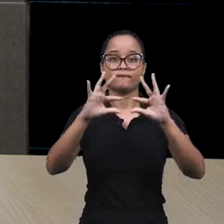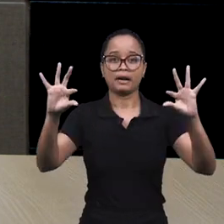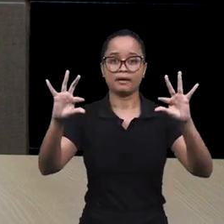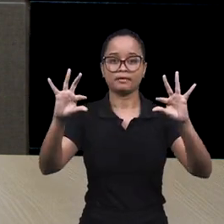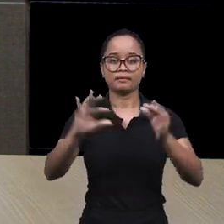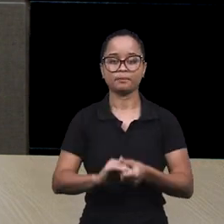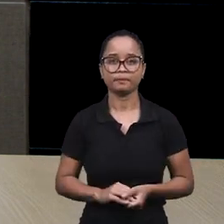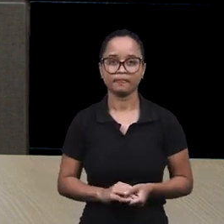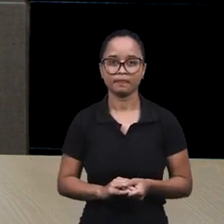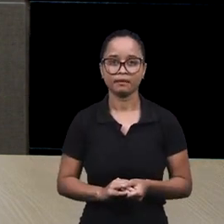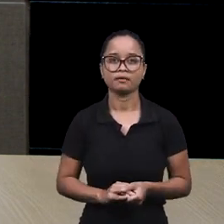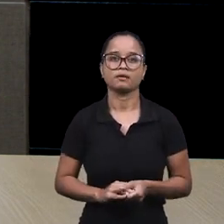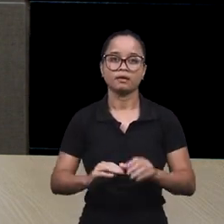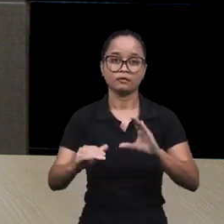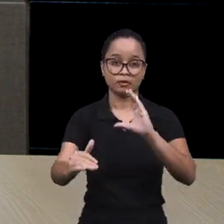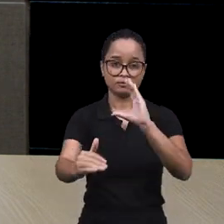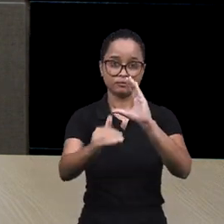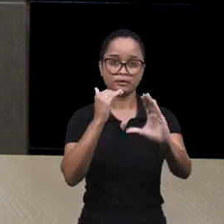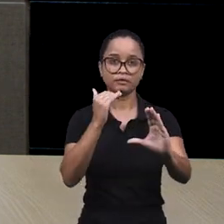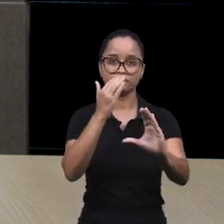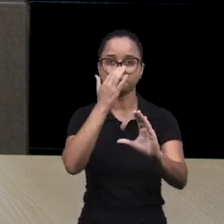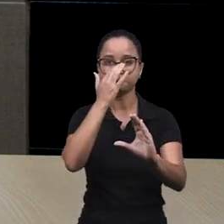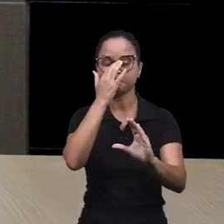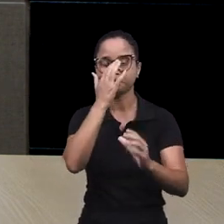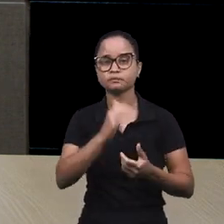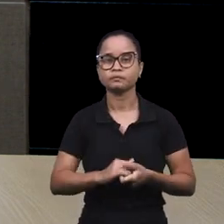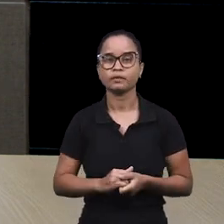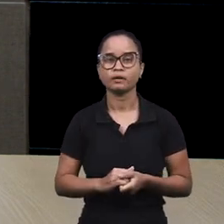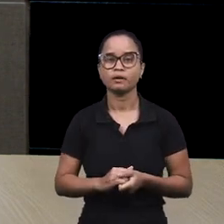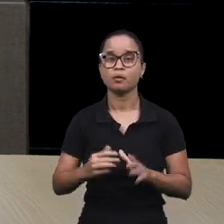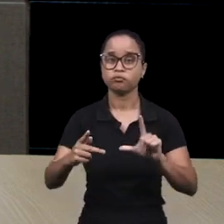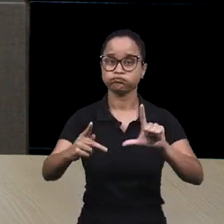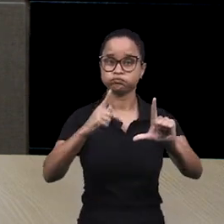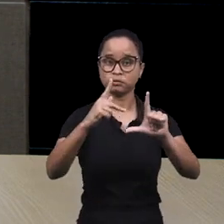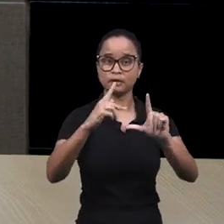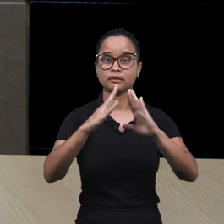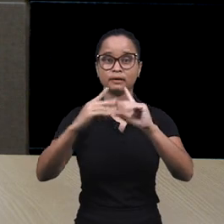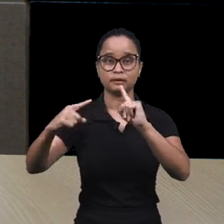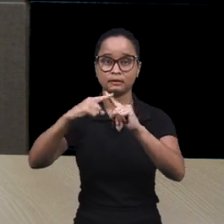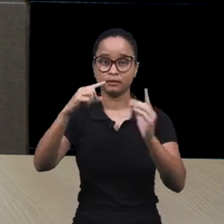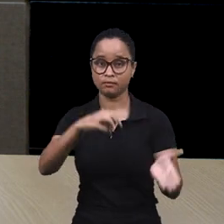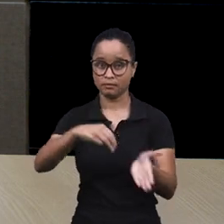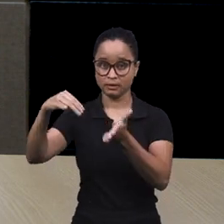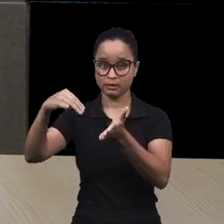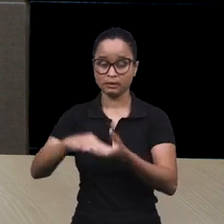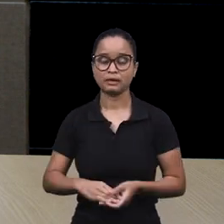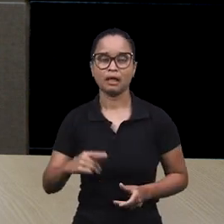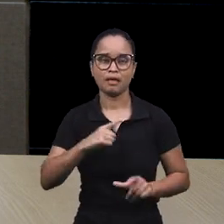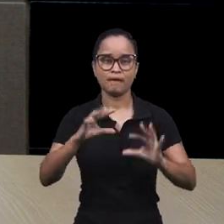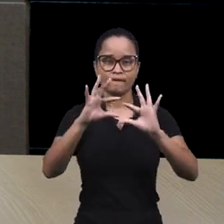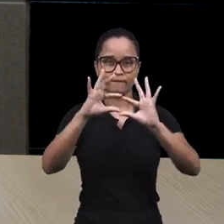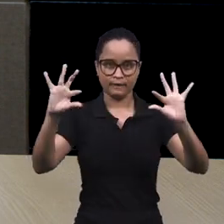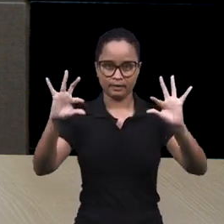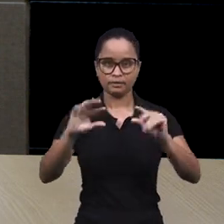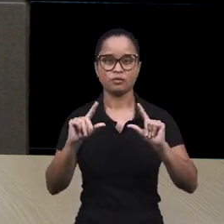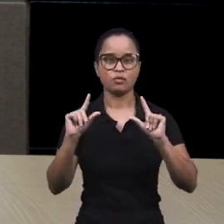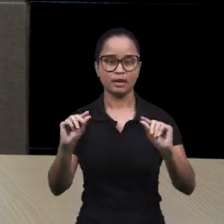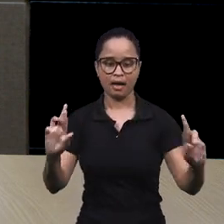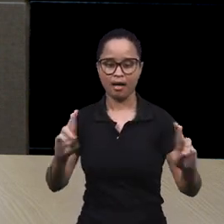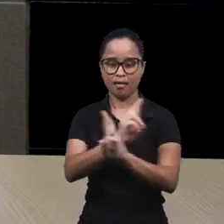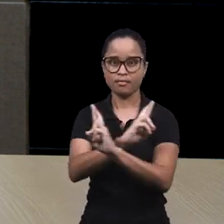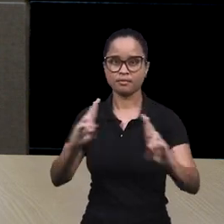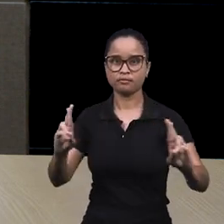escrita e foi enviada para o portal da Igreja Cristã Maranata. E essa frase ela